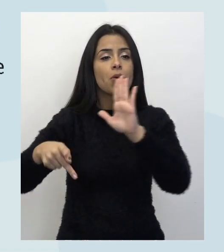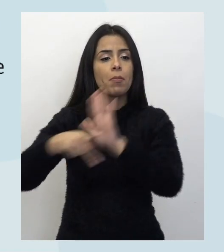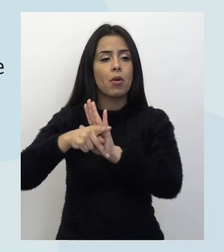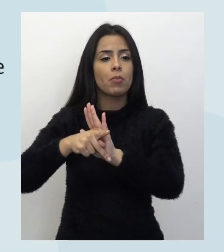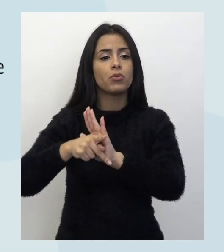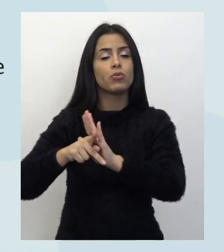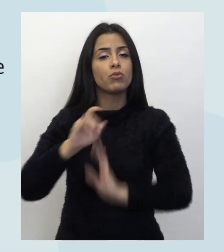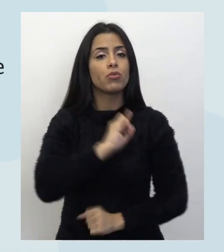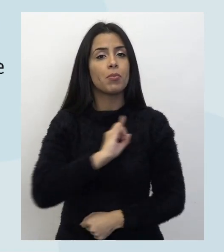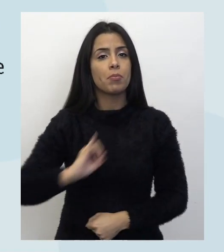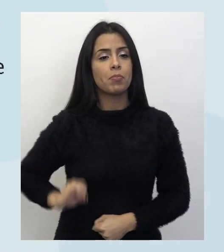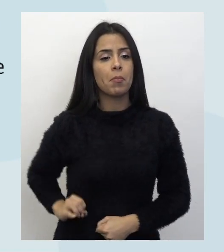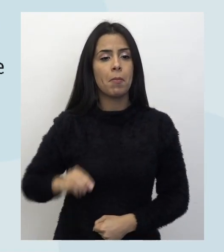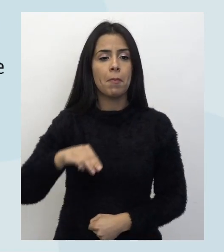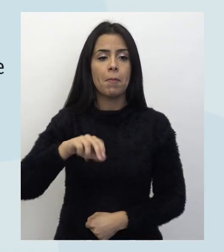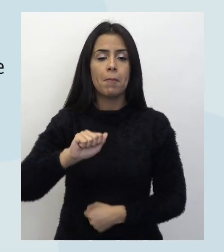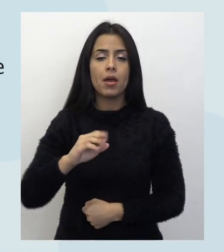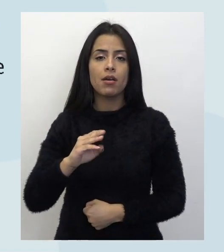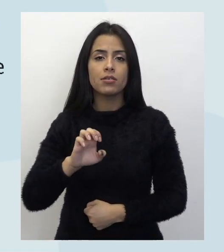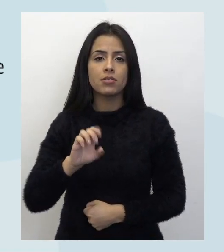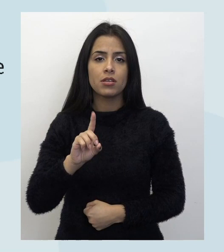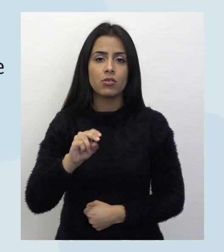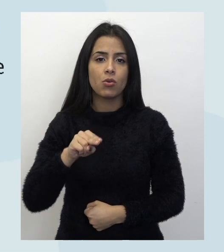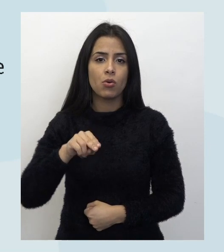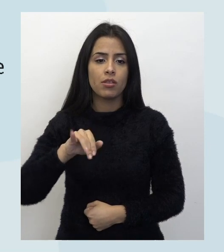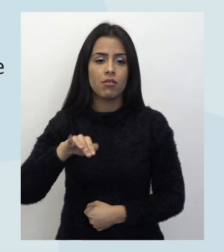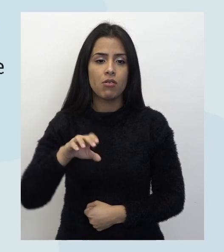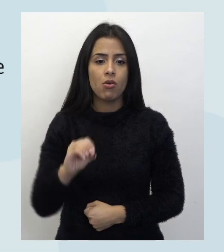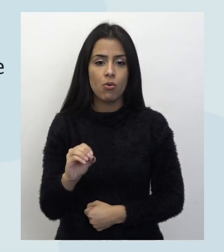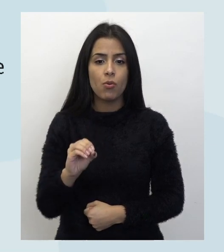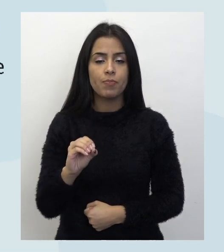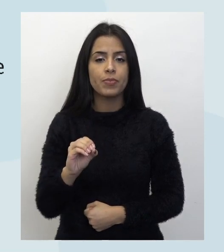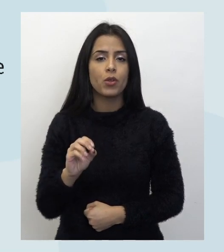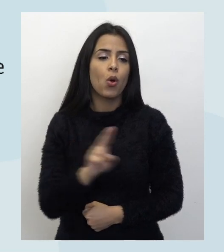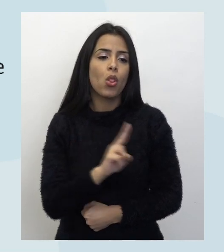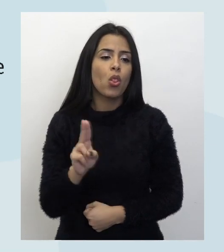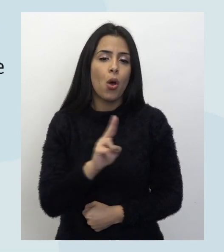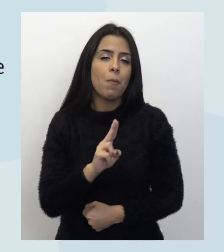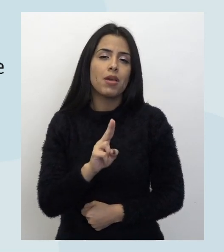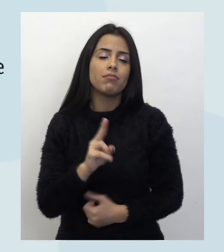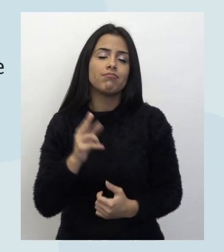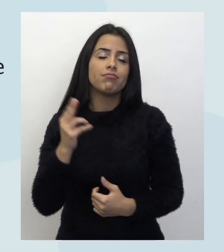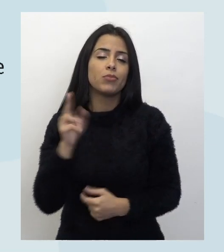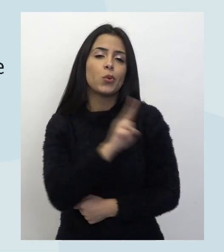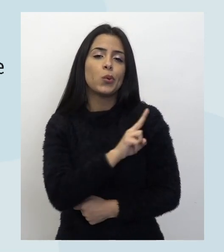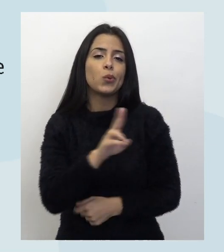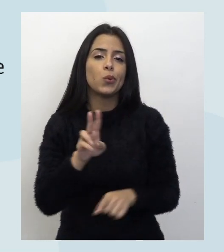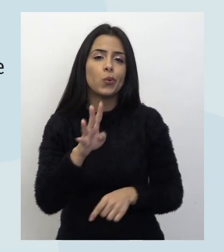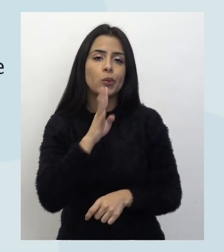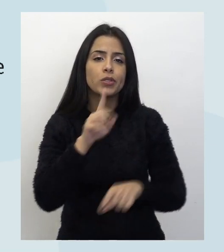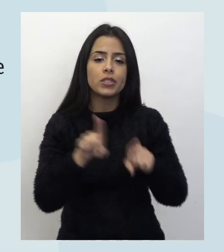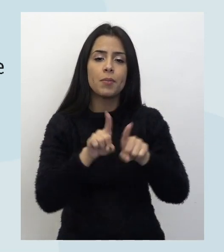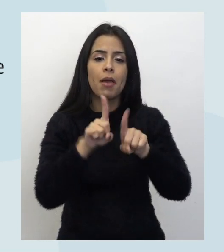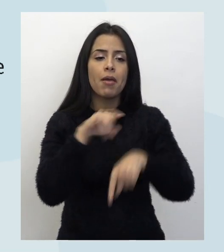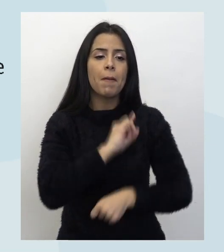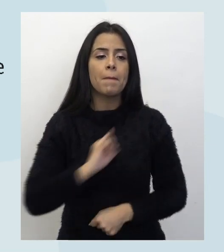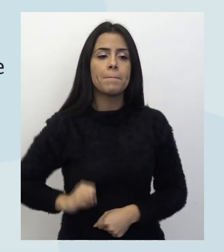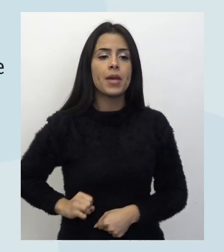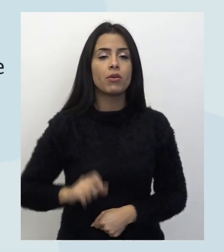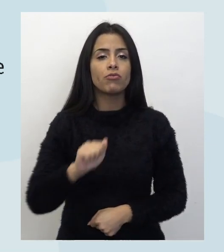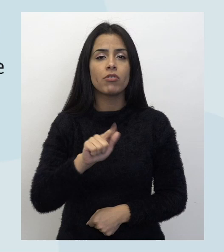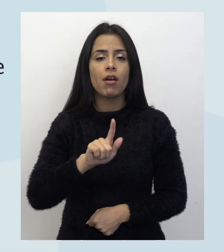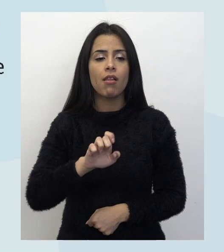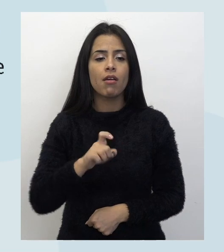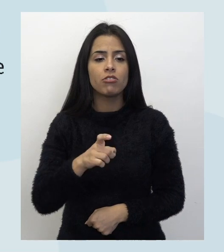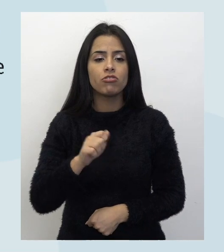fusão cultural do Oriente com o Ocidente, que a expansão desse império promoveu. A habilidade do currículo do Estado de São